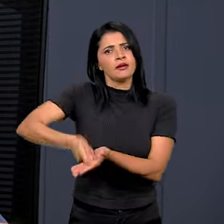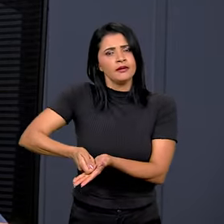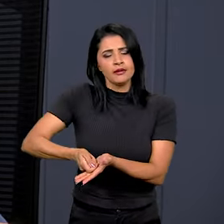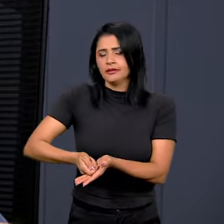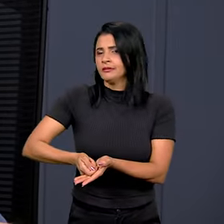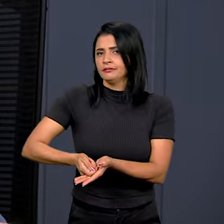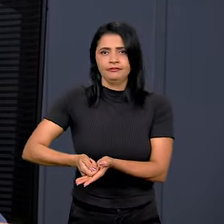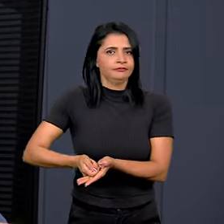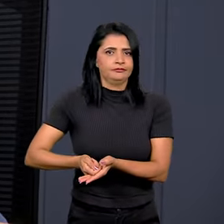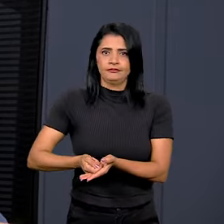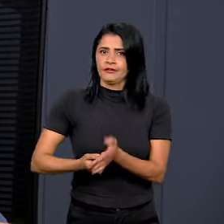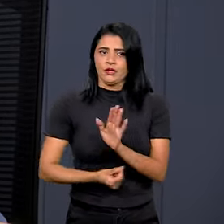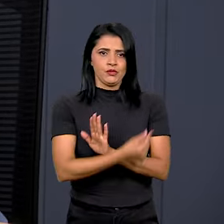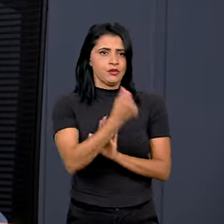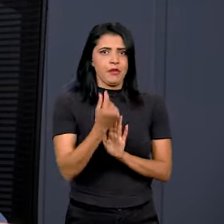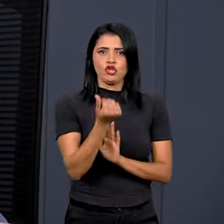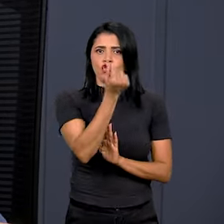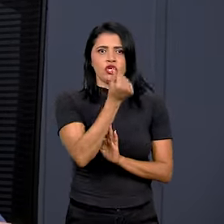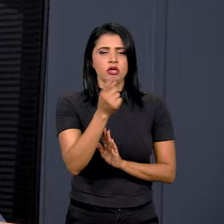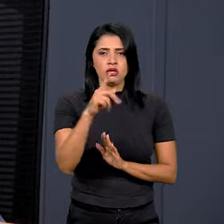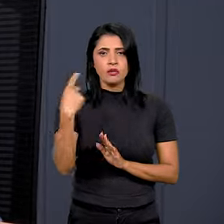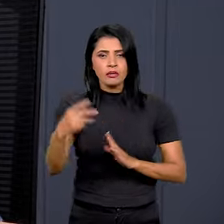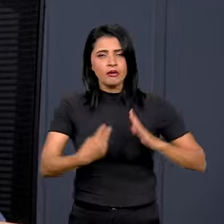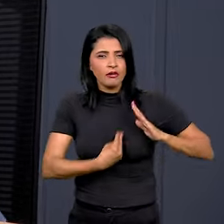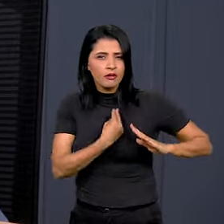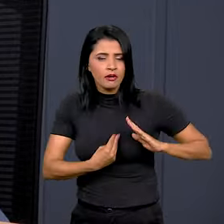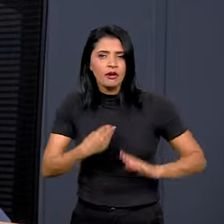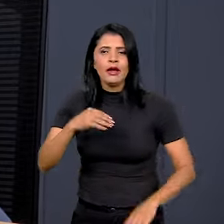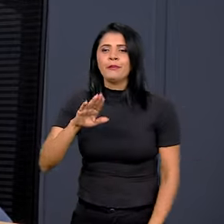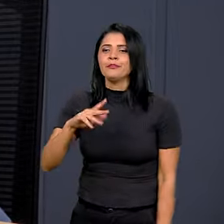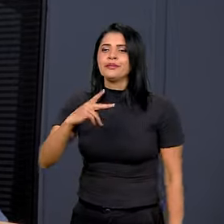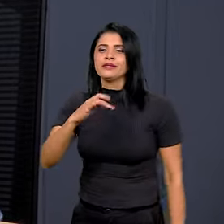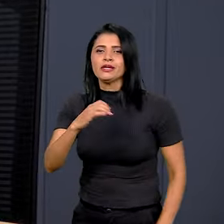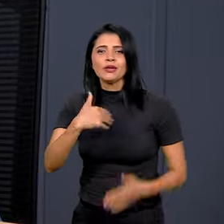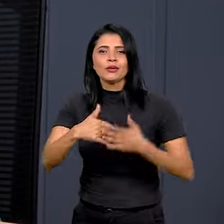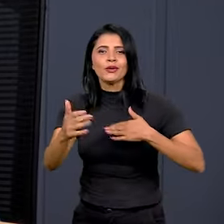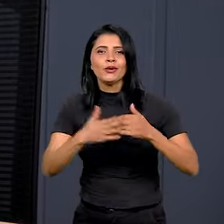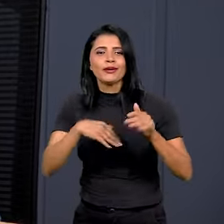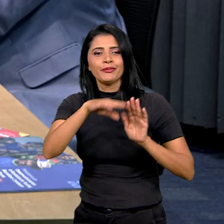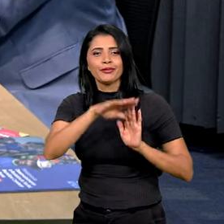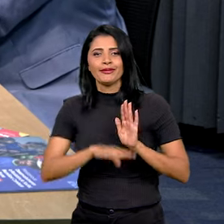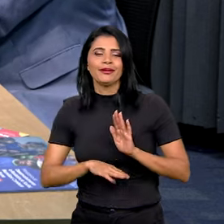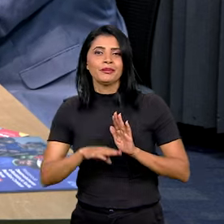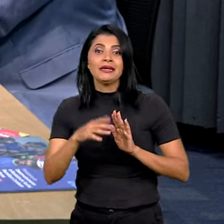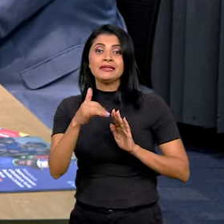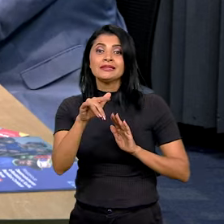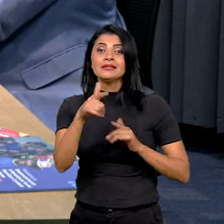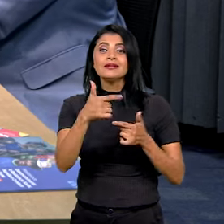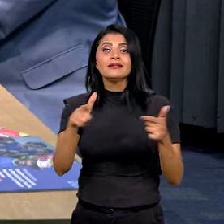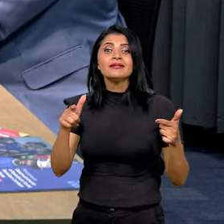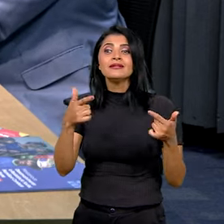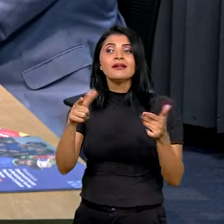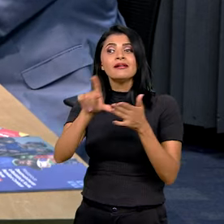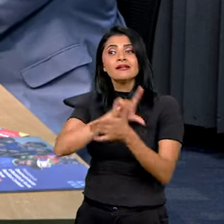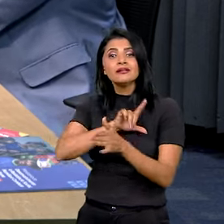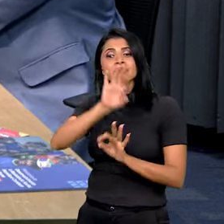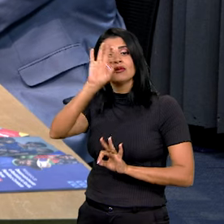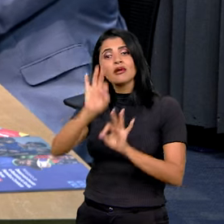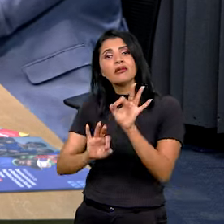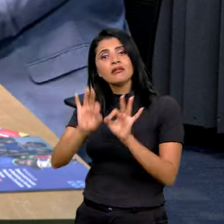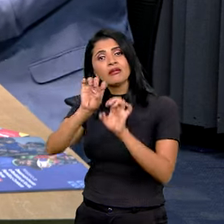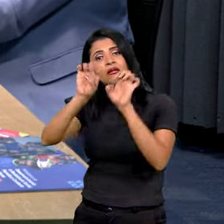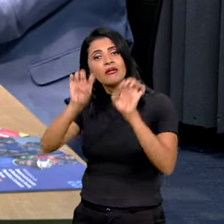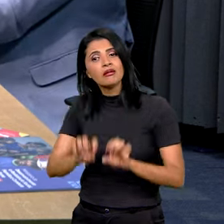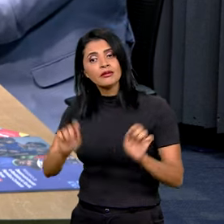eh ter mais e Eh orçamento para programa Minha Casa Minha Vida pro programa do BPC para qualquer programa do governo federal se eu não tiver o quê a